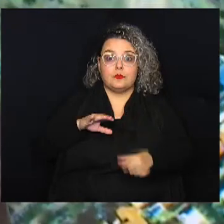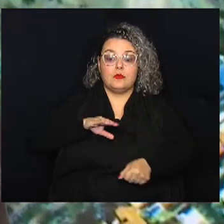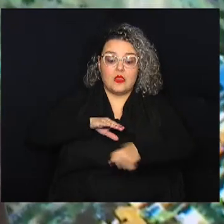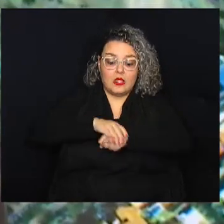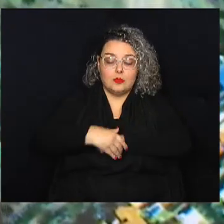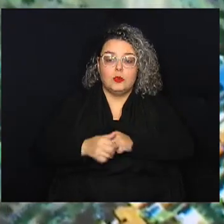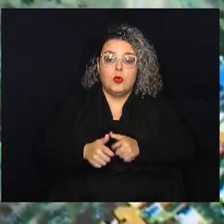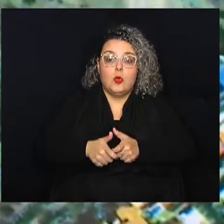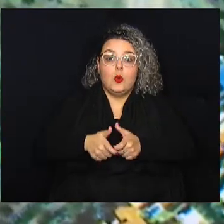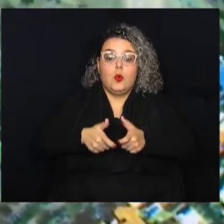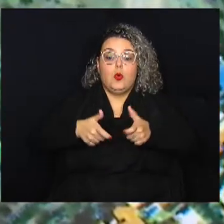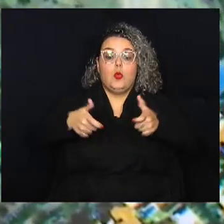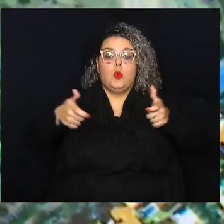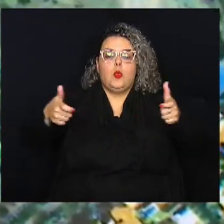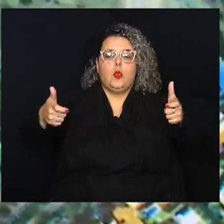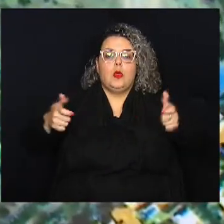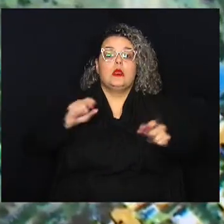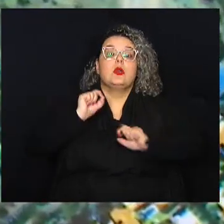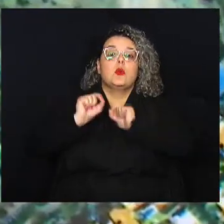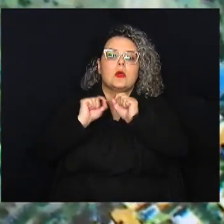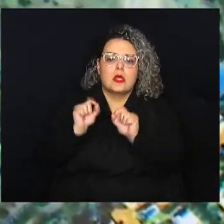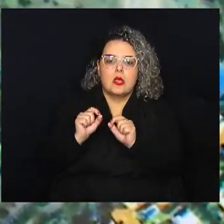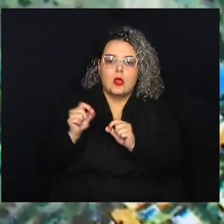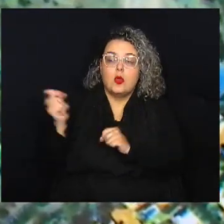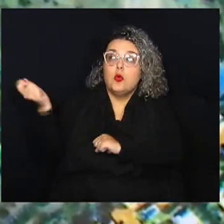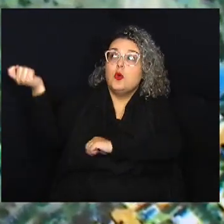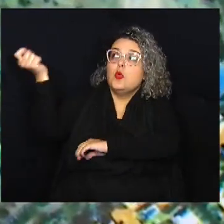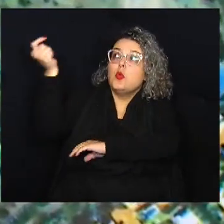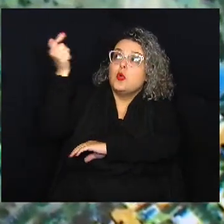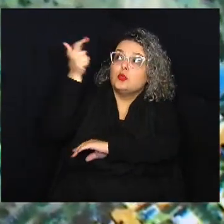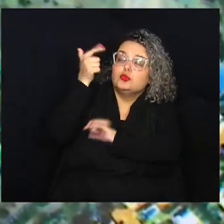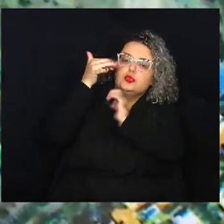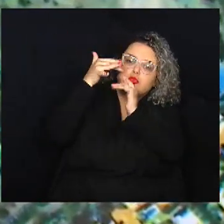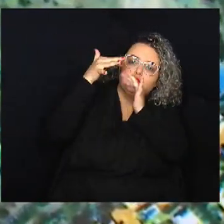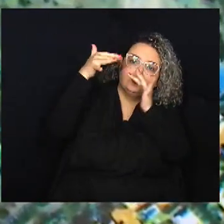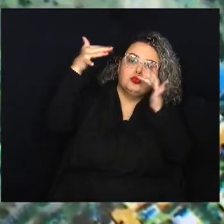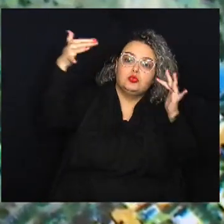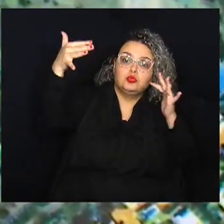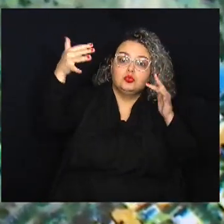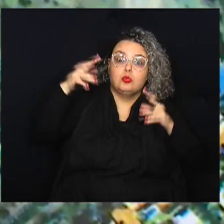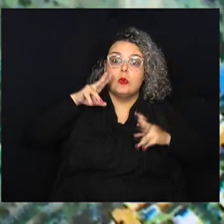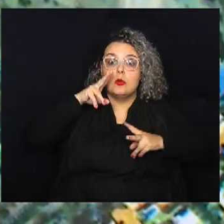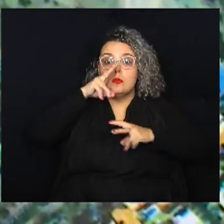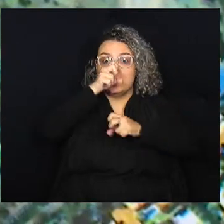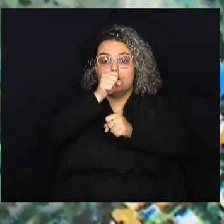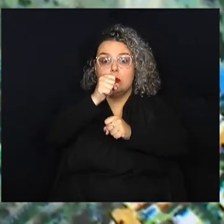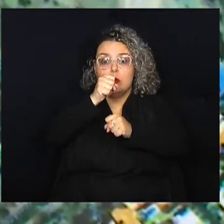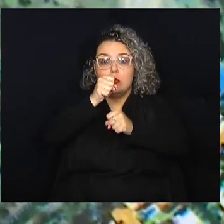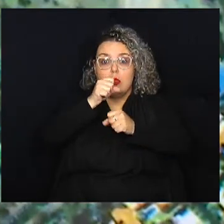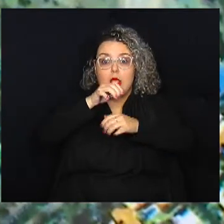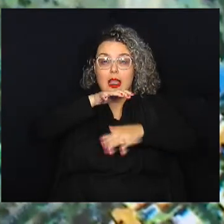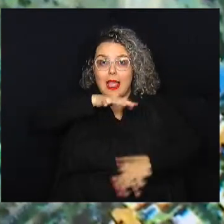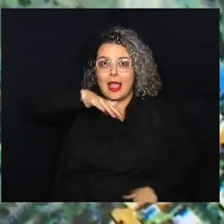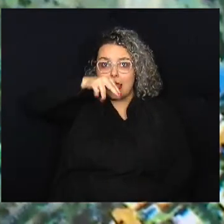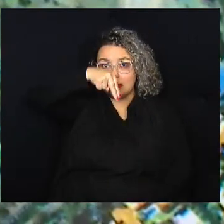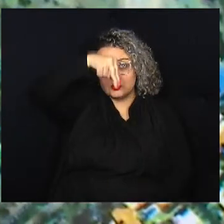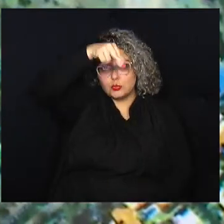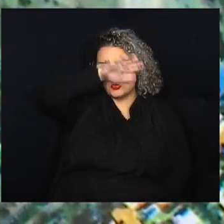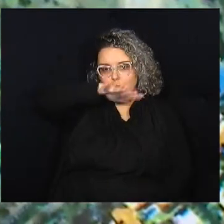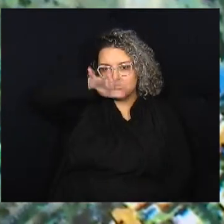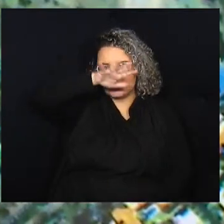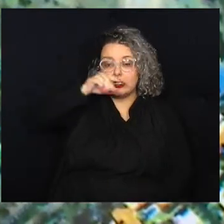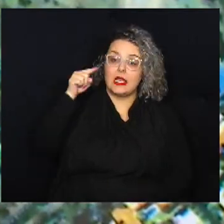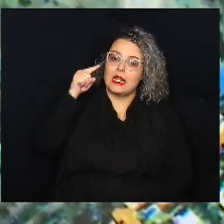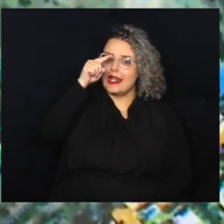deve ao fato de que o Sol está iluminando mais intensamente o hemisfério norte. Então, lá eles